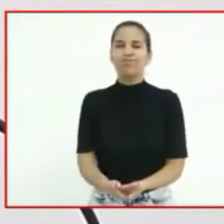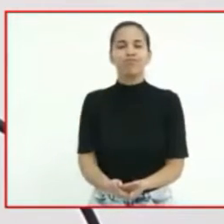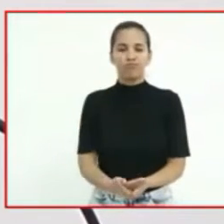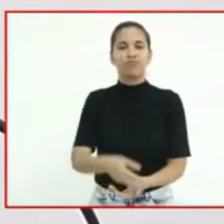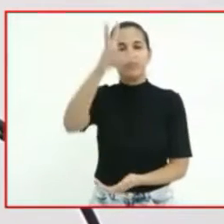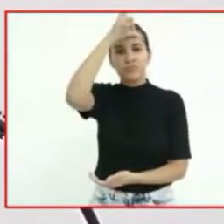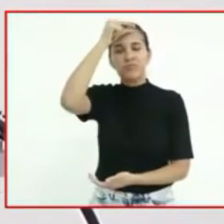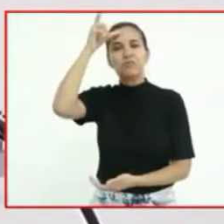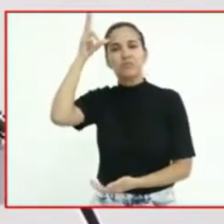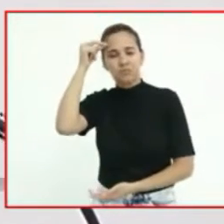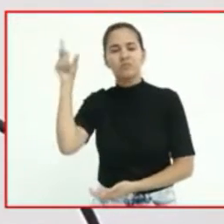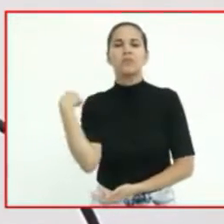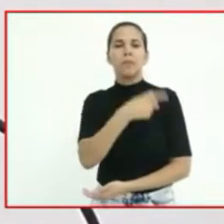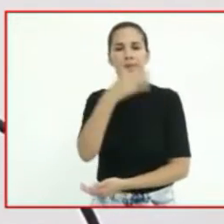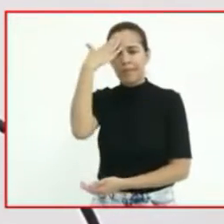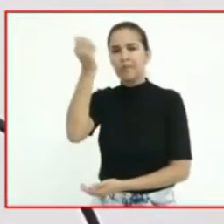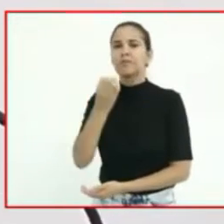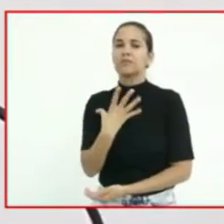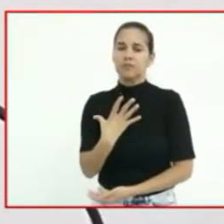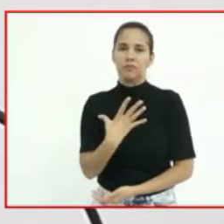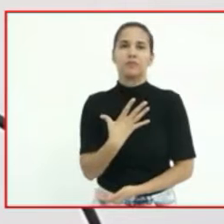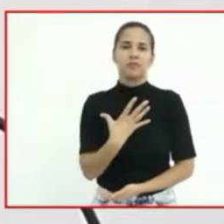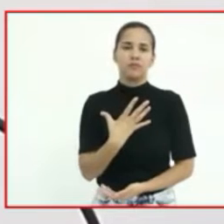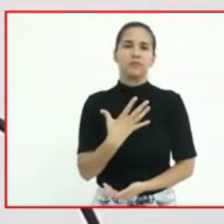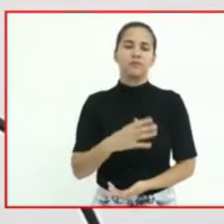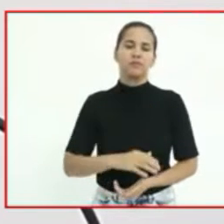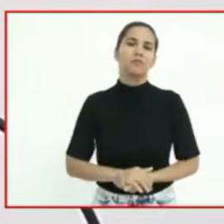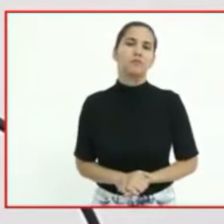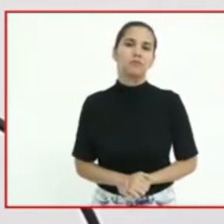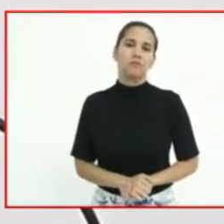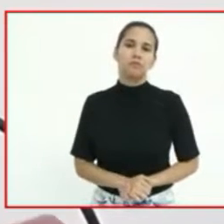sei que ele é uma pessoa do bem. E ele não está envolvido